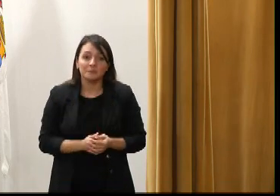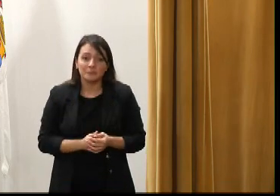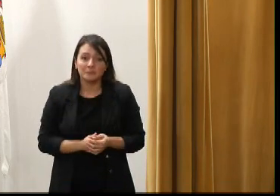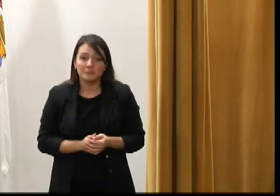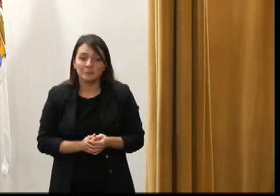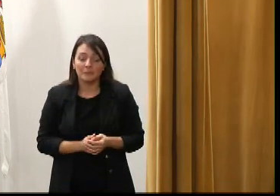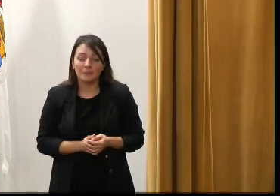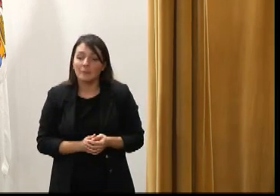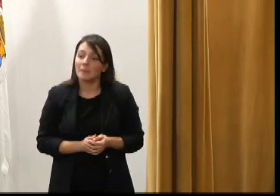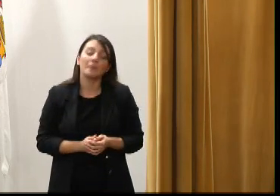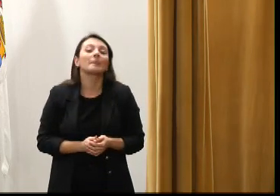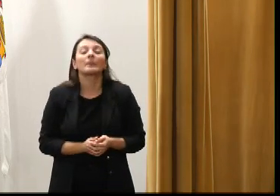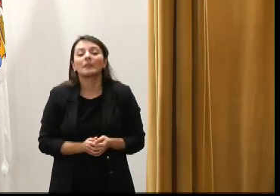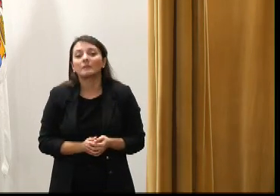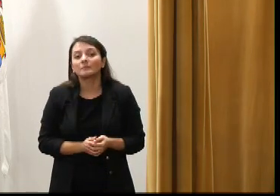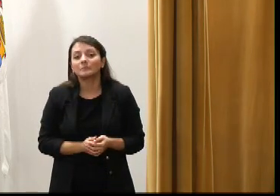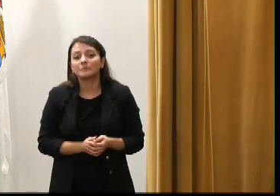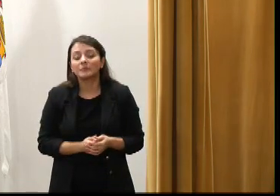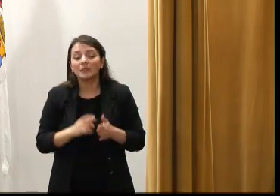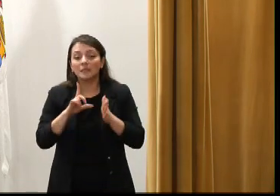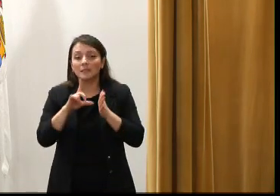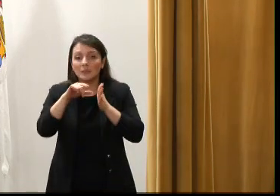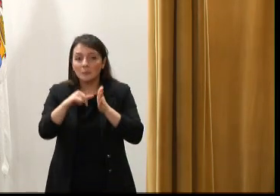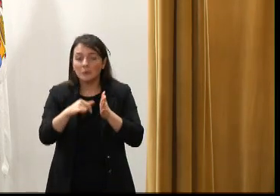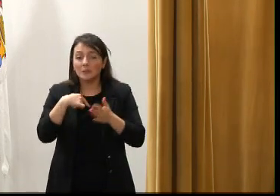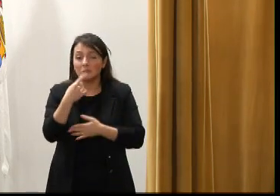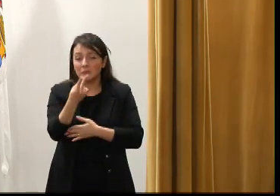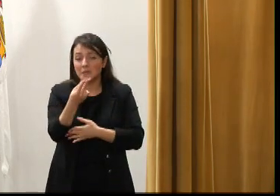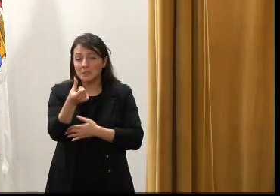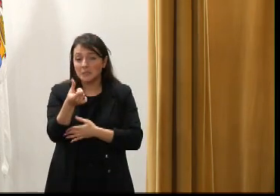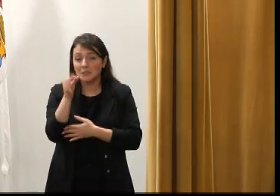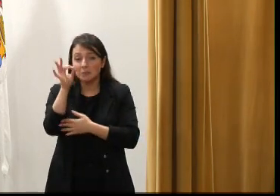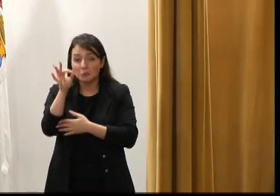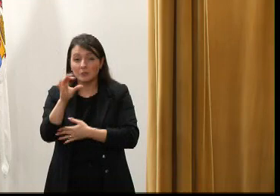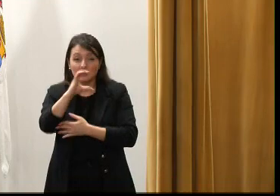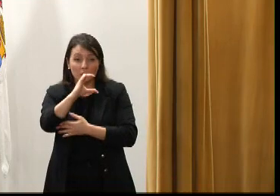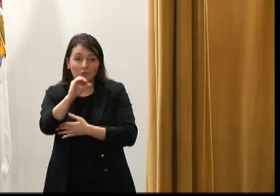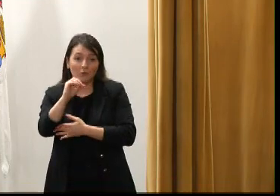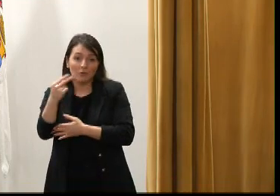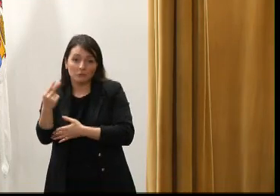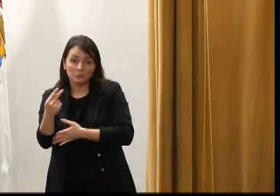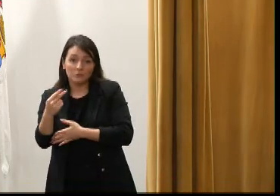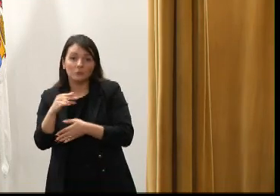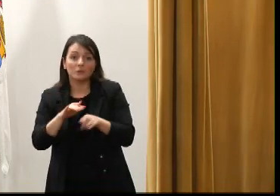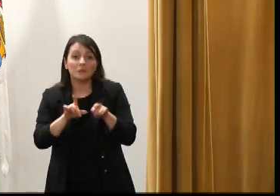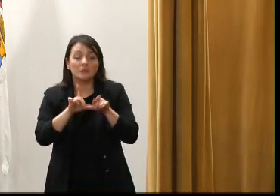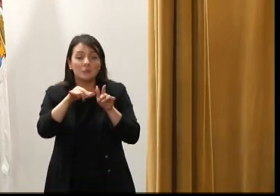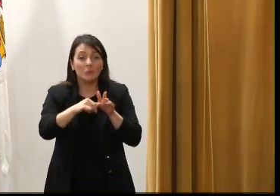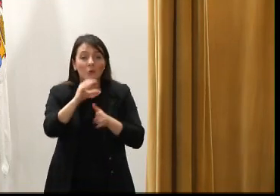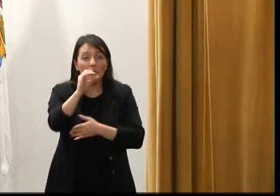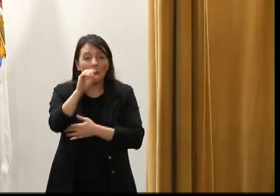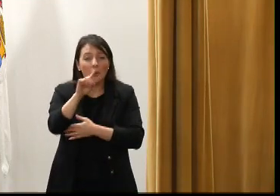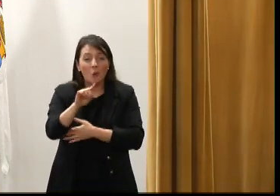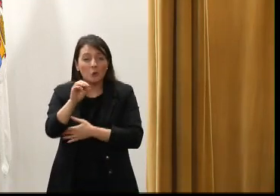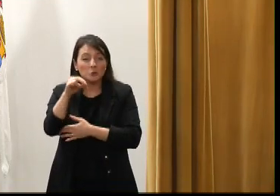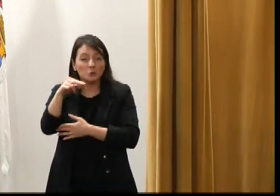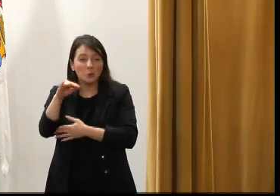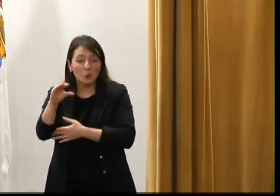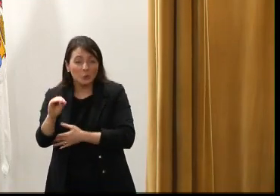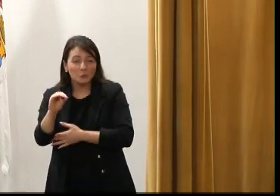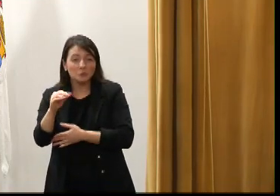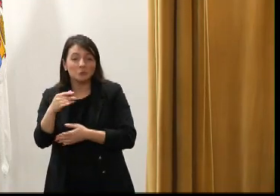d'água. Depois nós temos aqui 26% é CO2, 8% ozônio, 4,4%